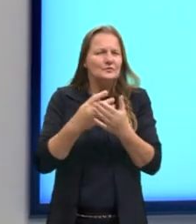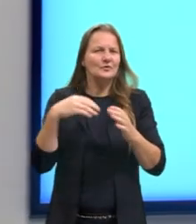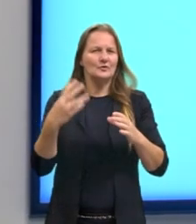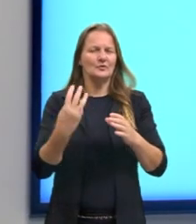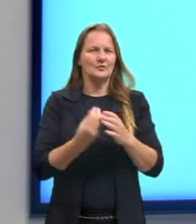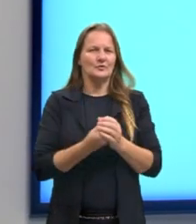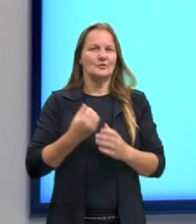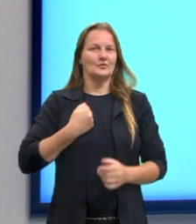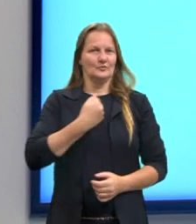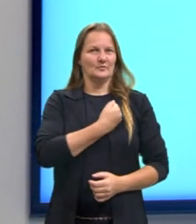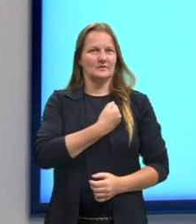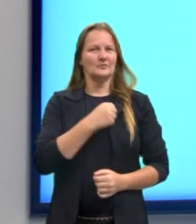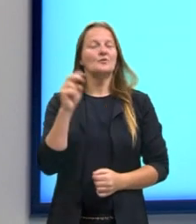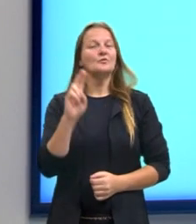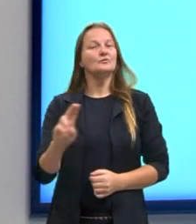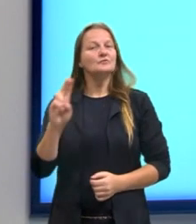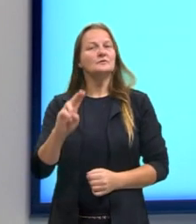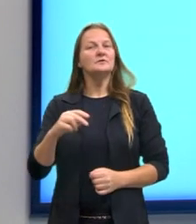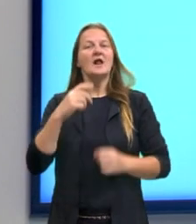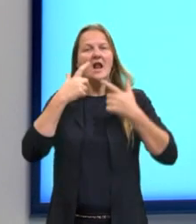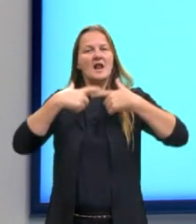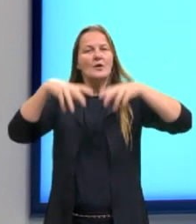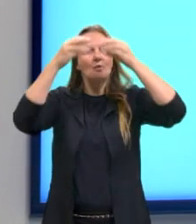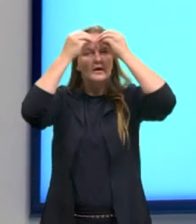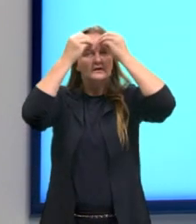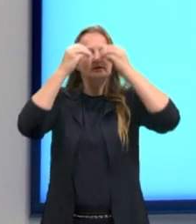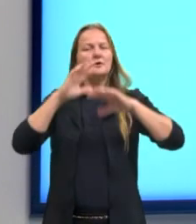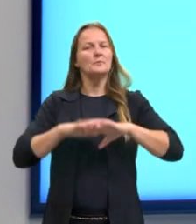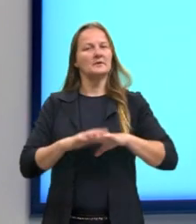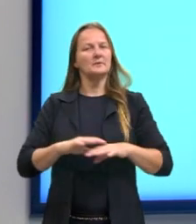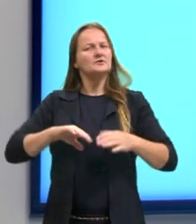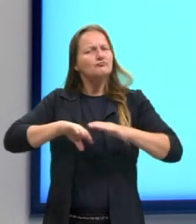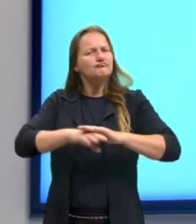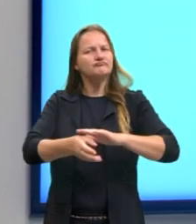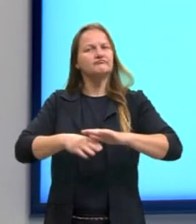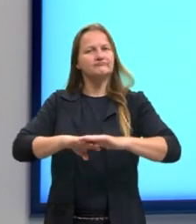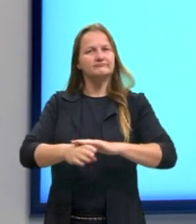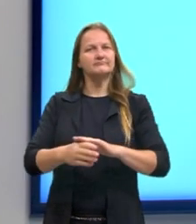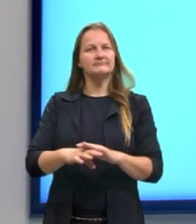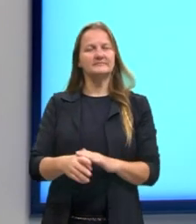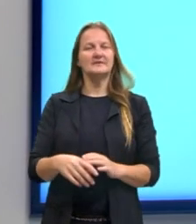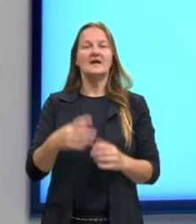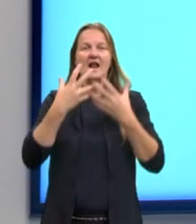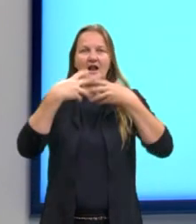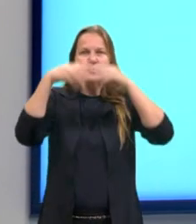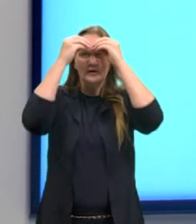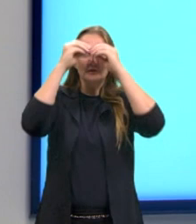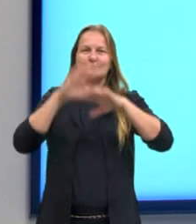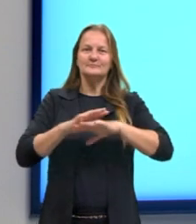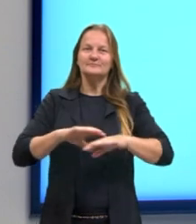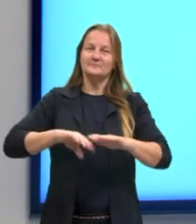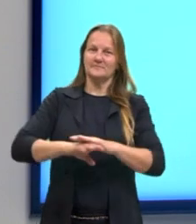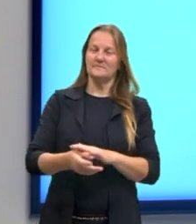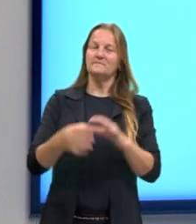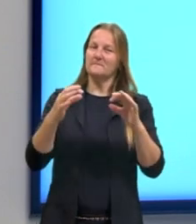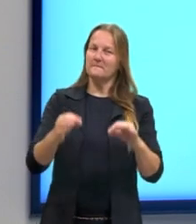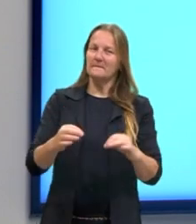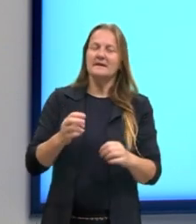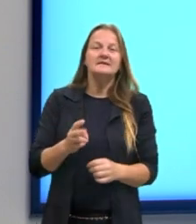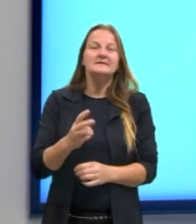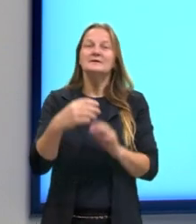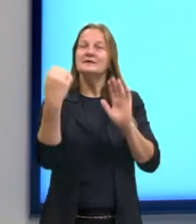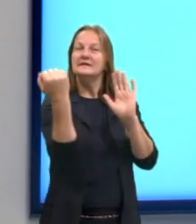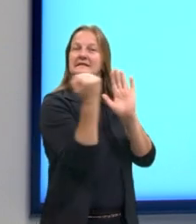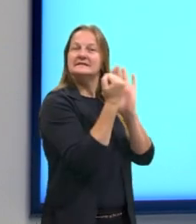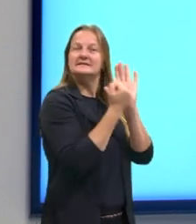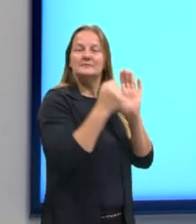conjuntos numéricos, utilizaremos uma linguagem matemática adequada. Essa linguagem matemática adequada, então, são